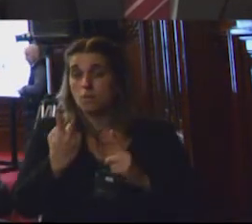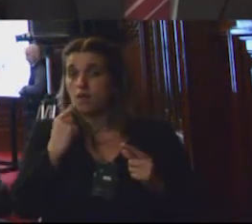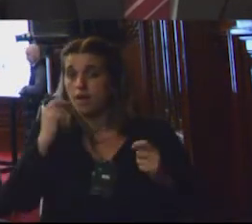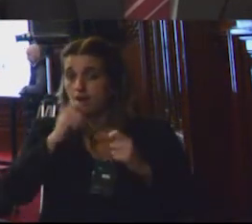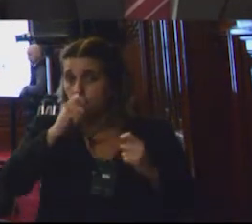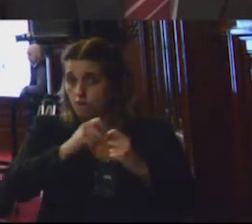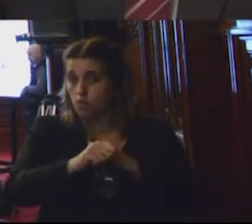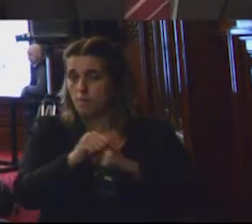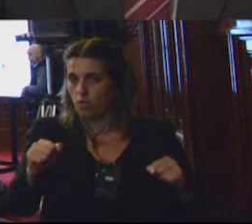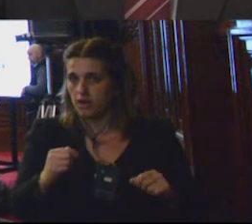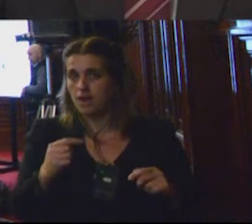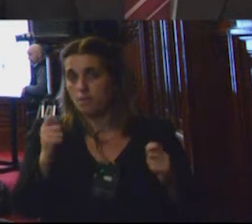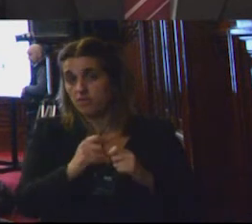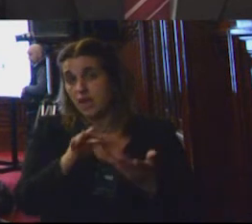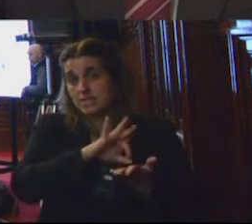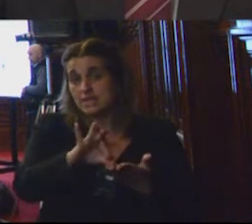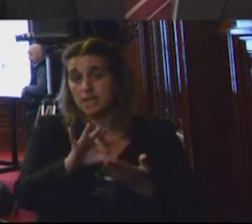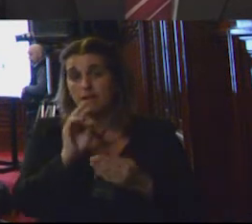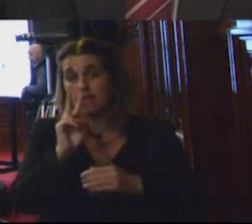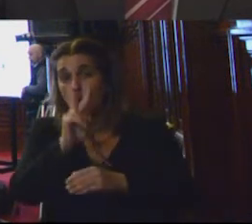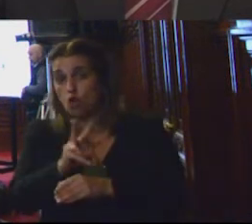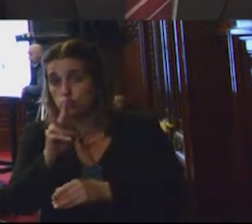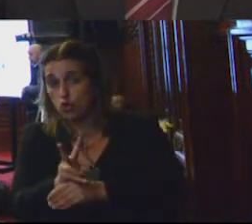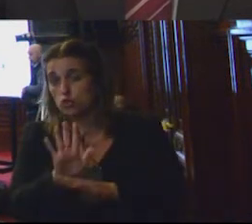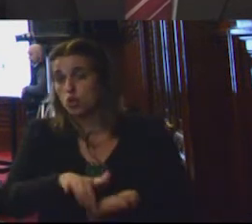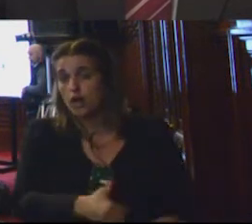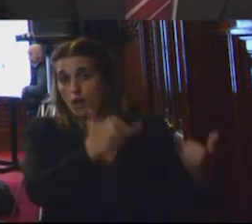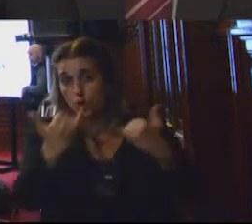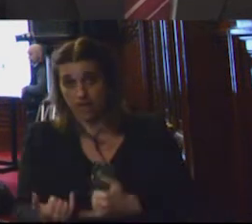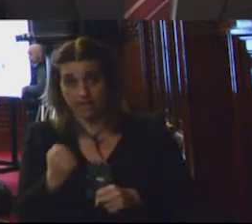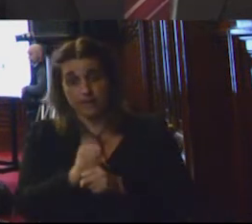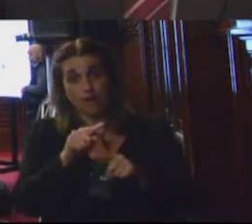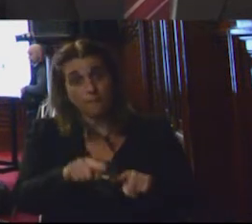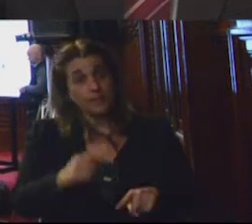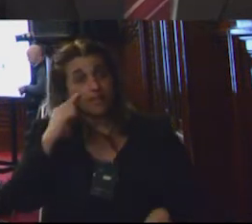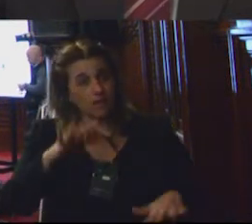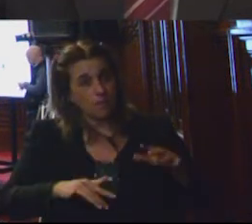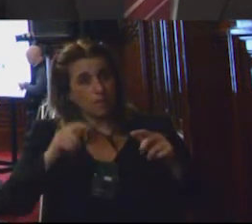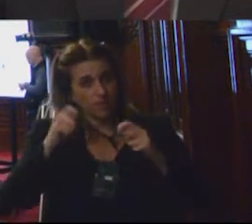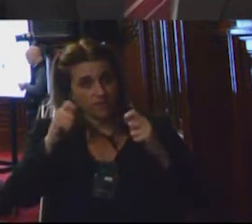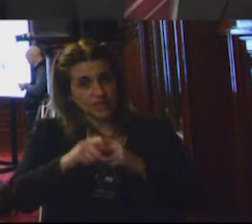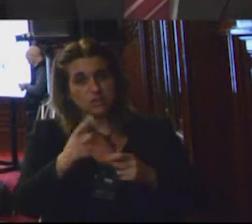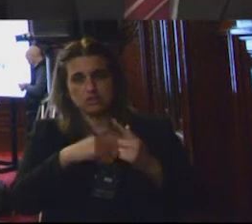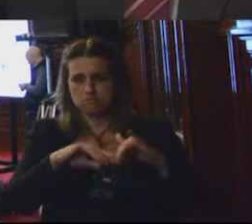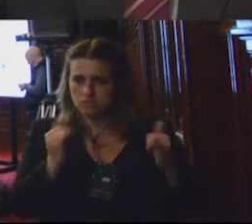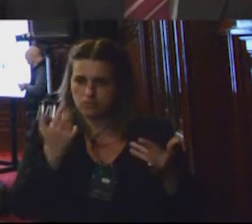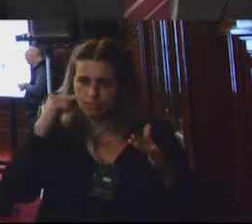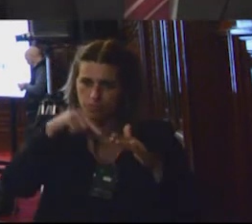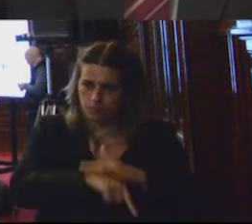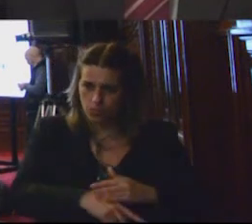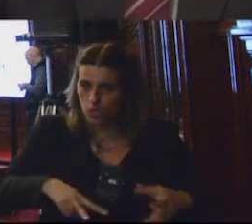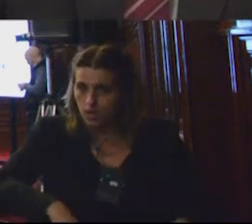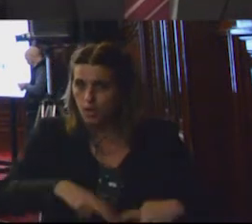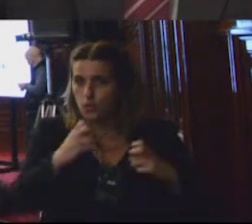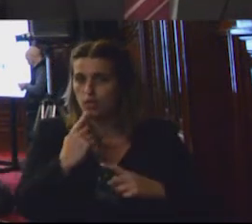inclusive alterado o tipo de sistema de controle da jornada. Estas alterações foram estudadas ao longo dos anos